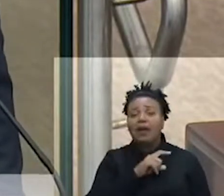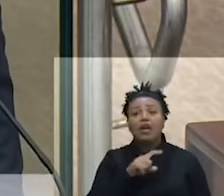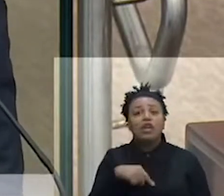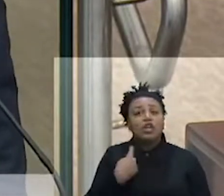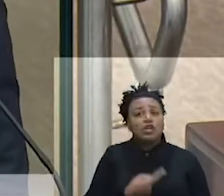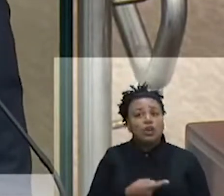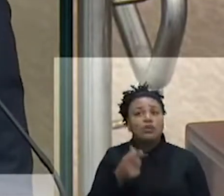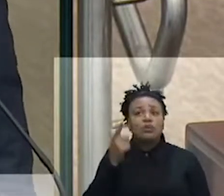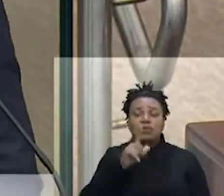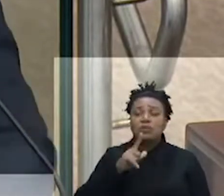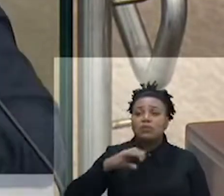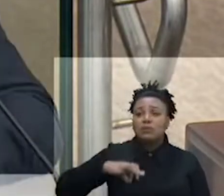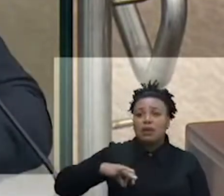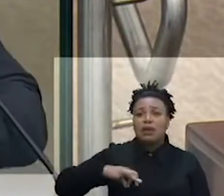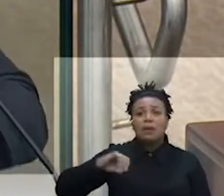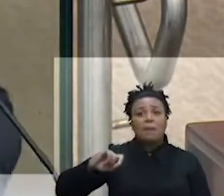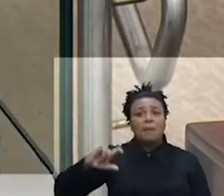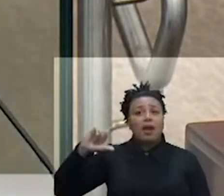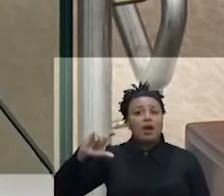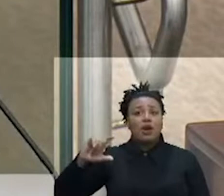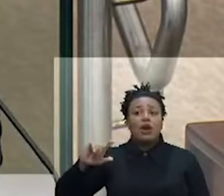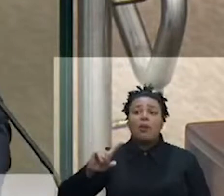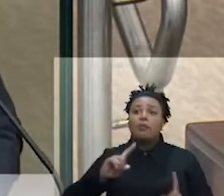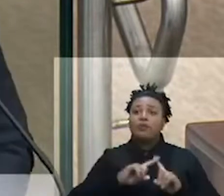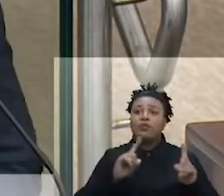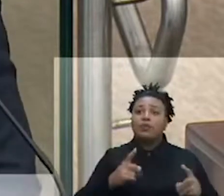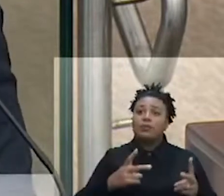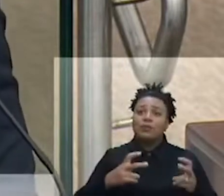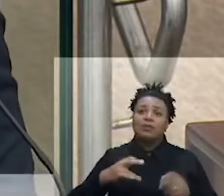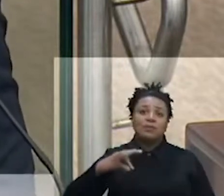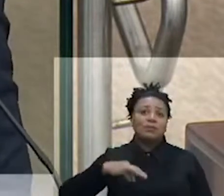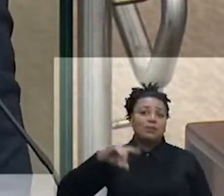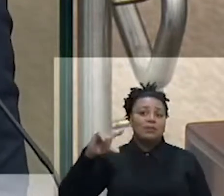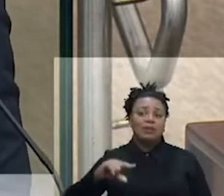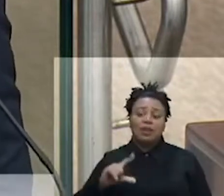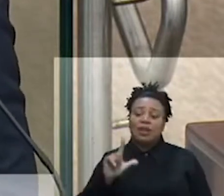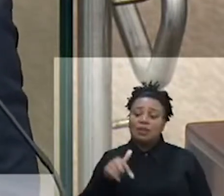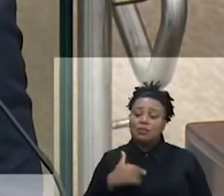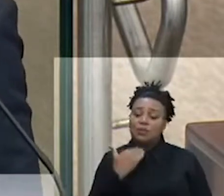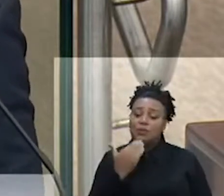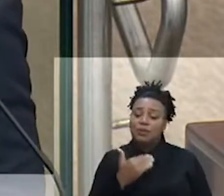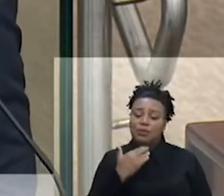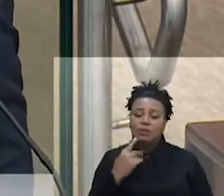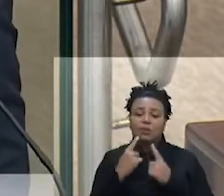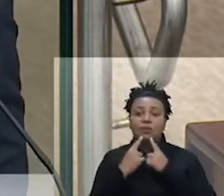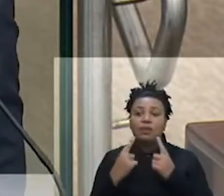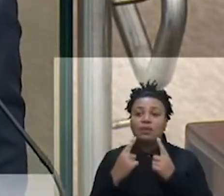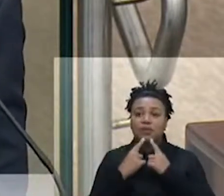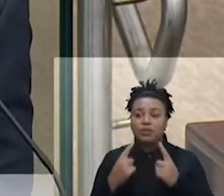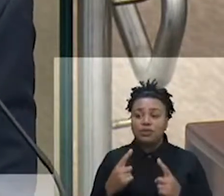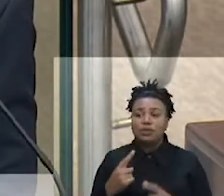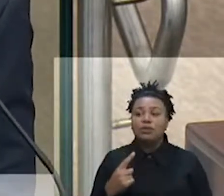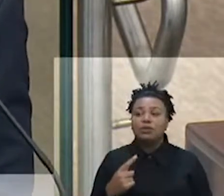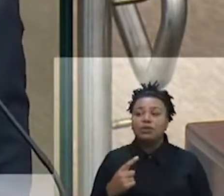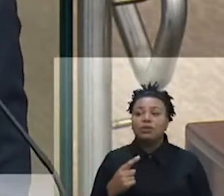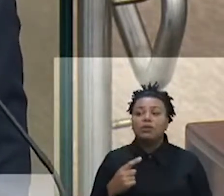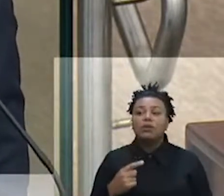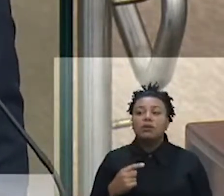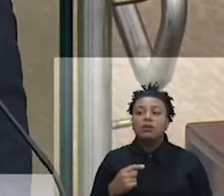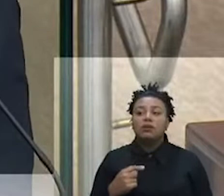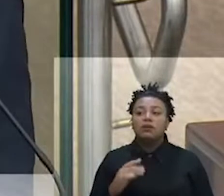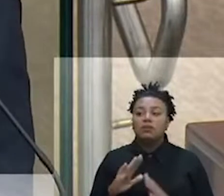a gente dê uma remuneração maior para o servidor que ganha menos. Depois não adianta vir aqui reclamar que o servidor